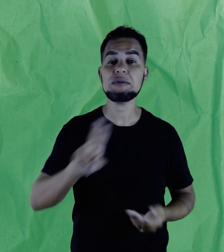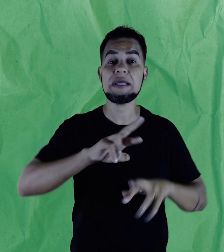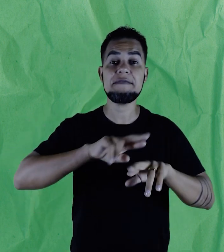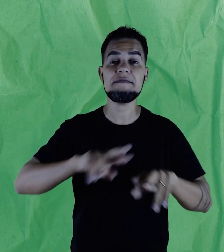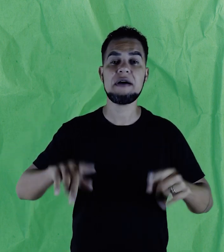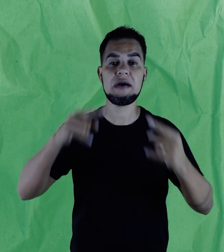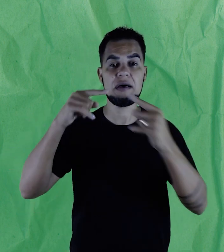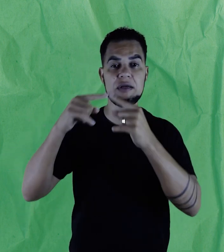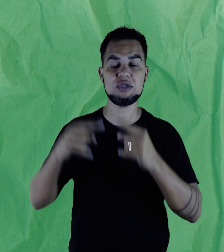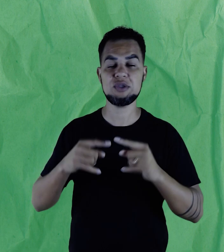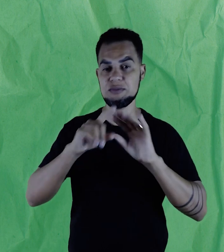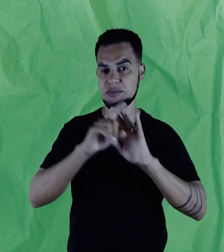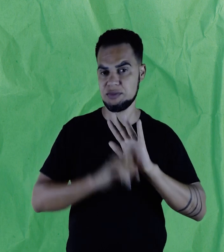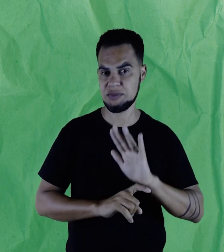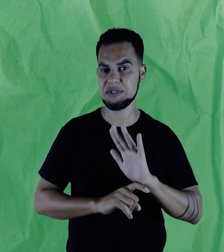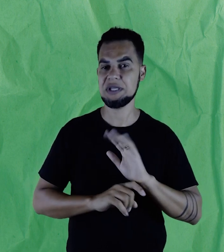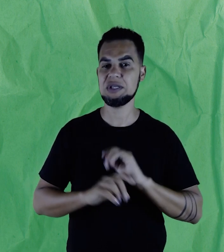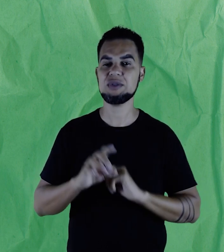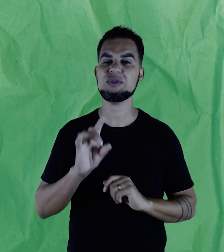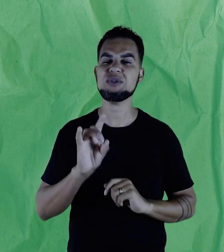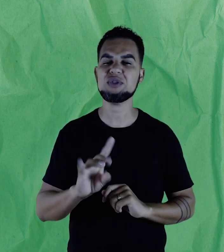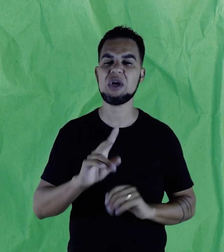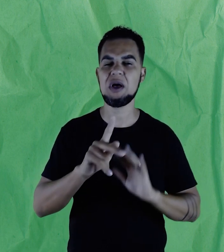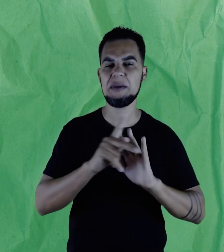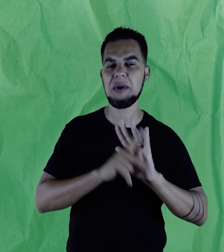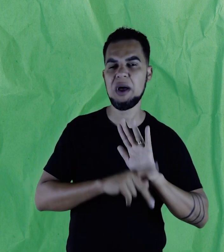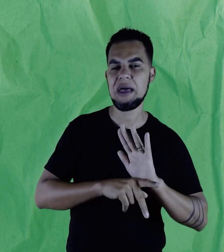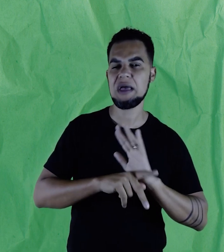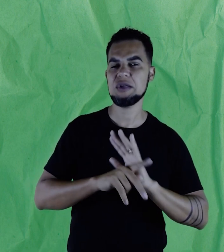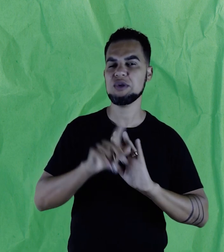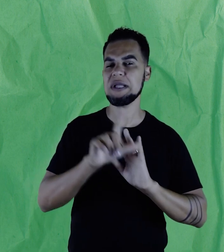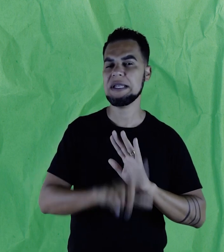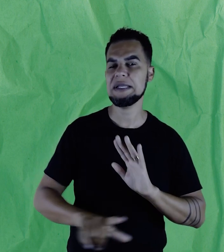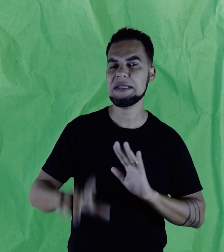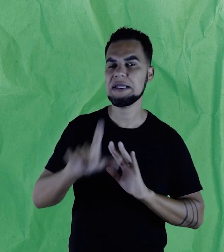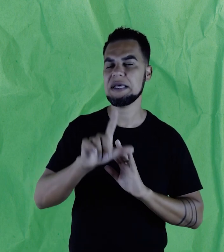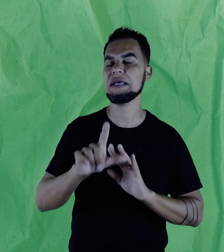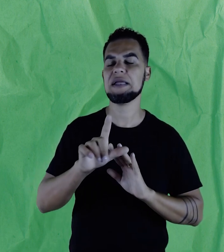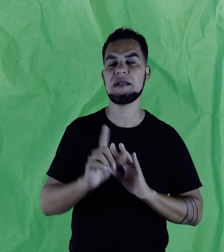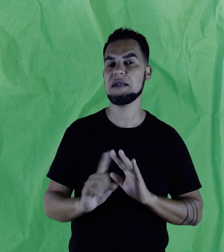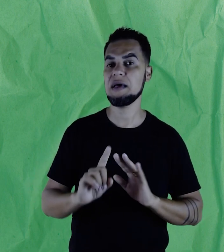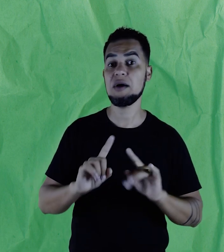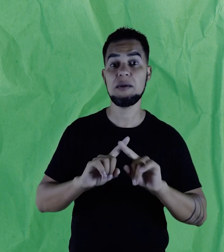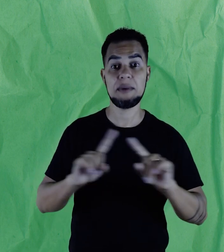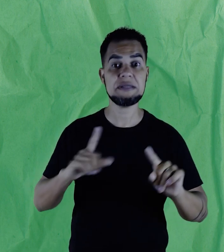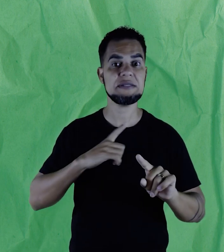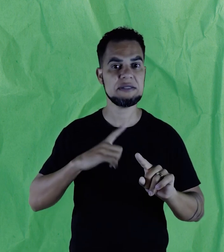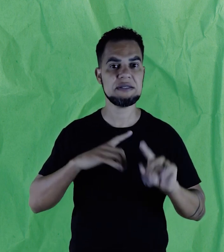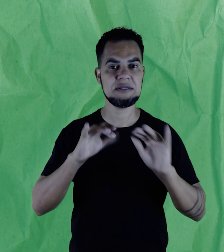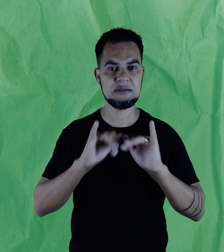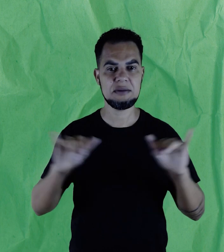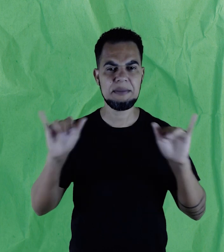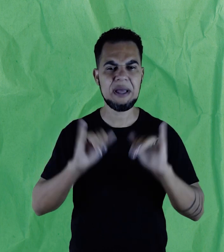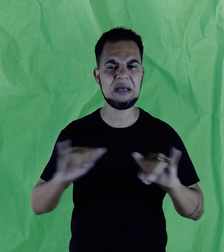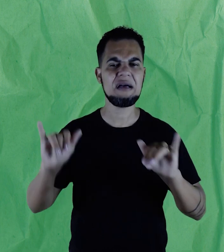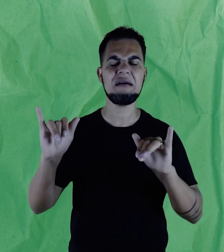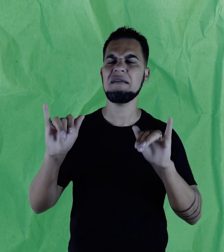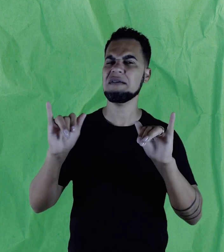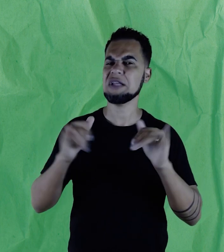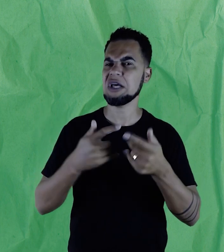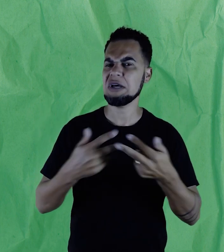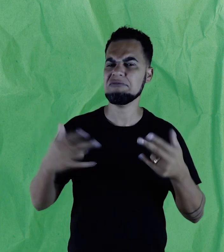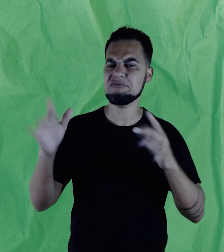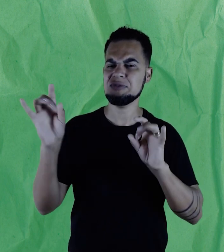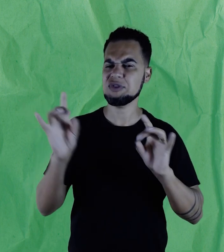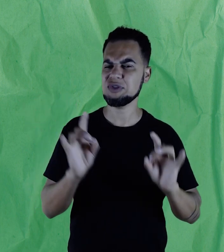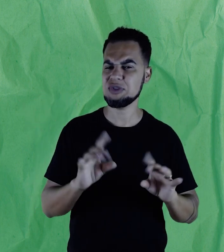de texto. Tá? Não só no texto poético, literário, mas nas propagandas, na nossa própria linguagem do dia a dia. Então,